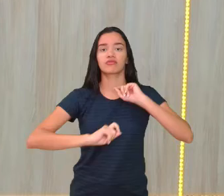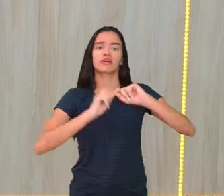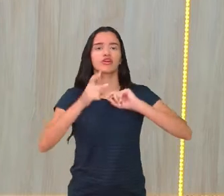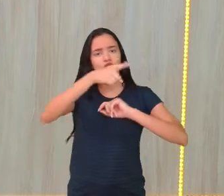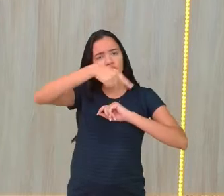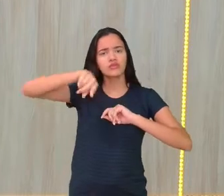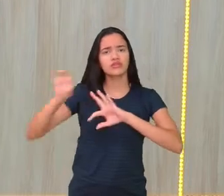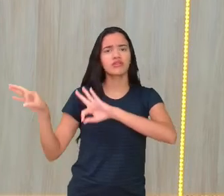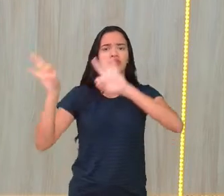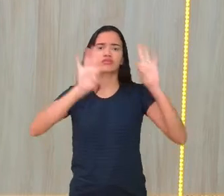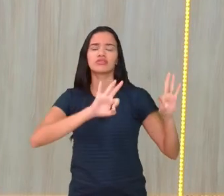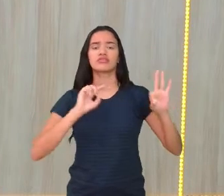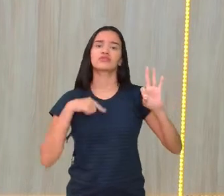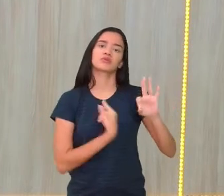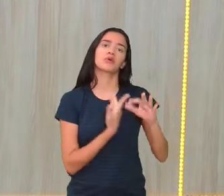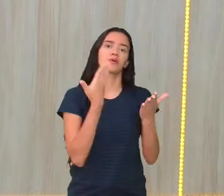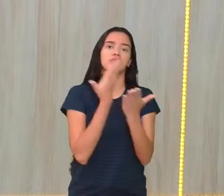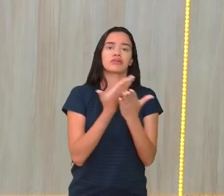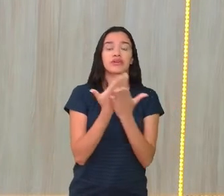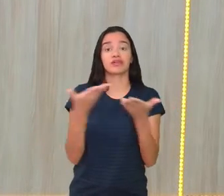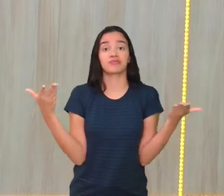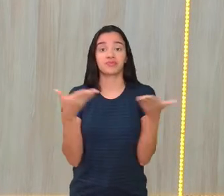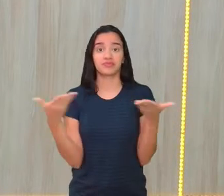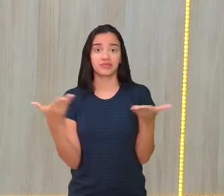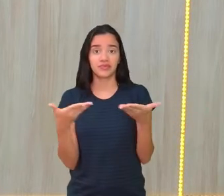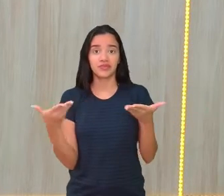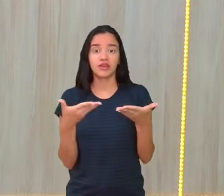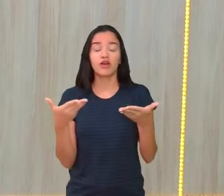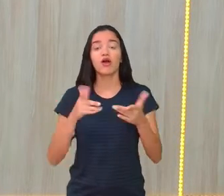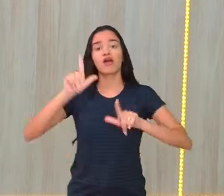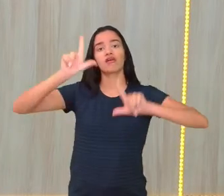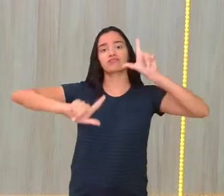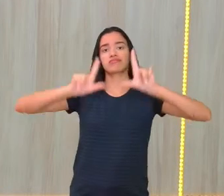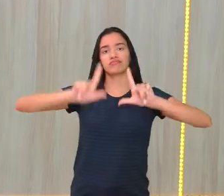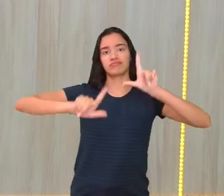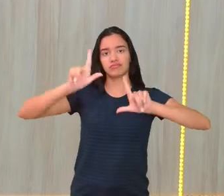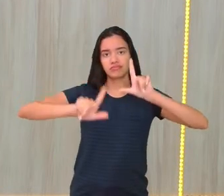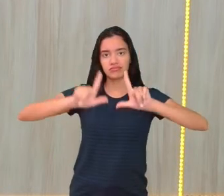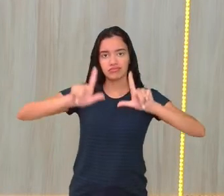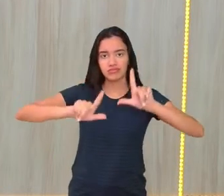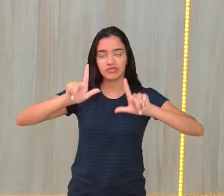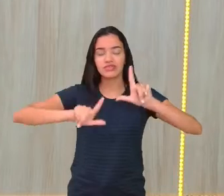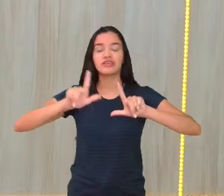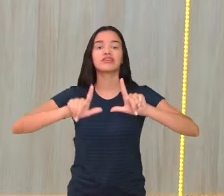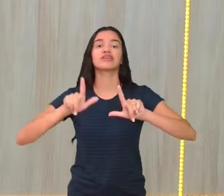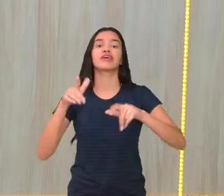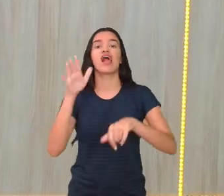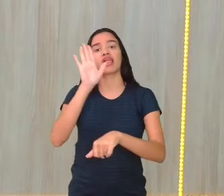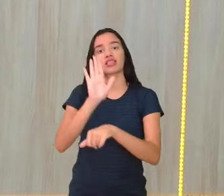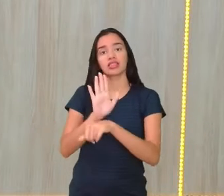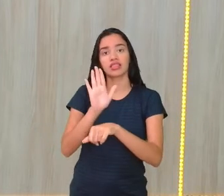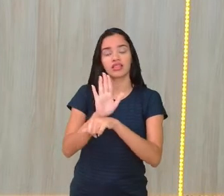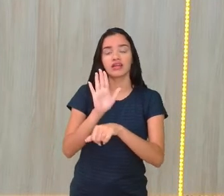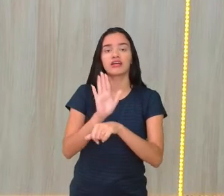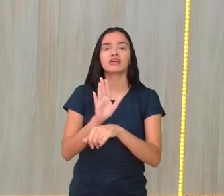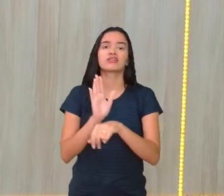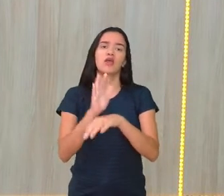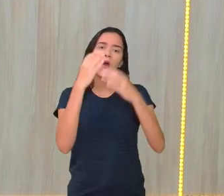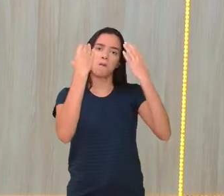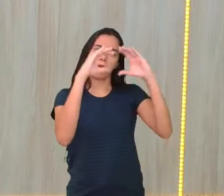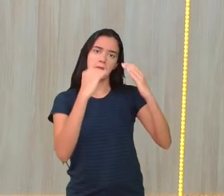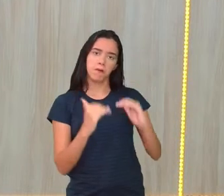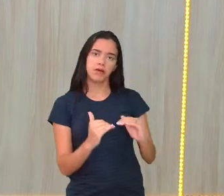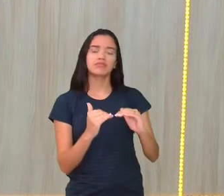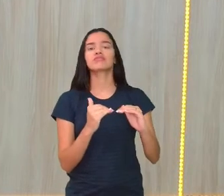vocês estão assistindo nossa aula agora pela TV Nova. À tarde essa aula é